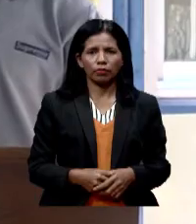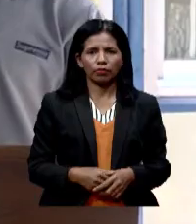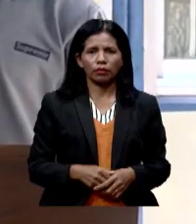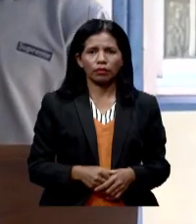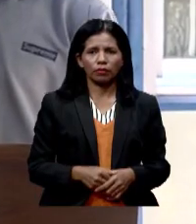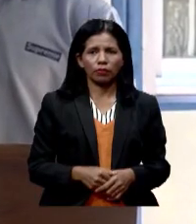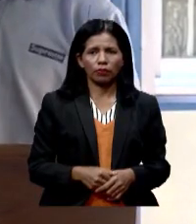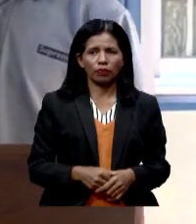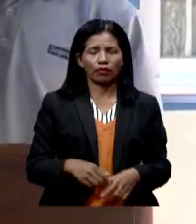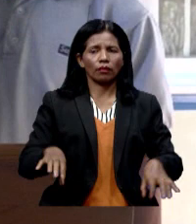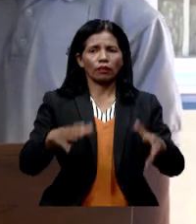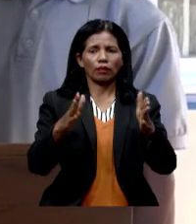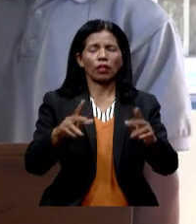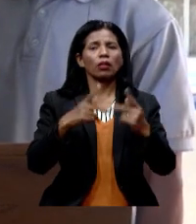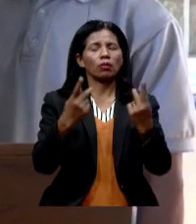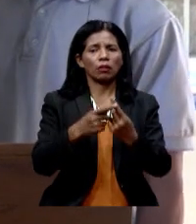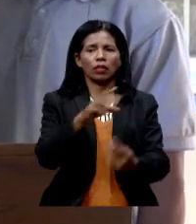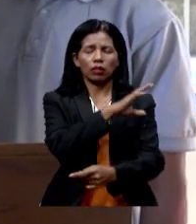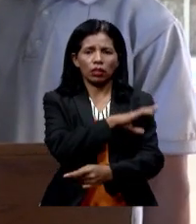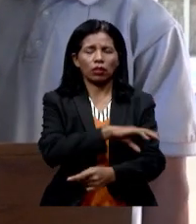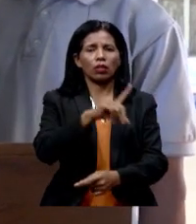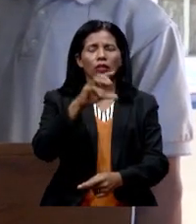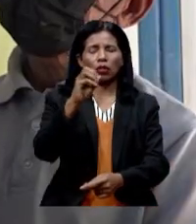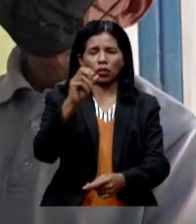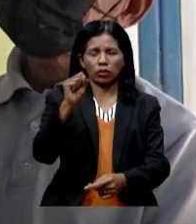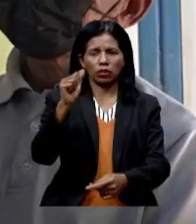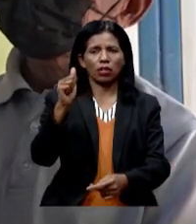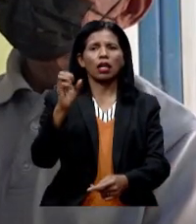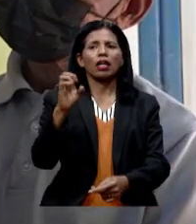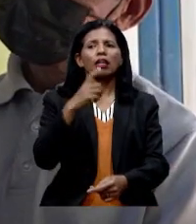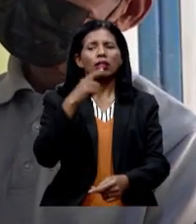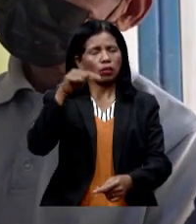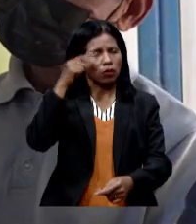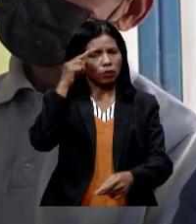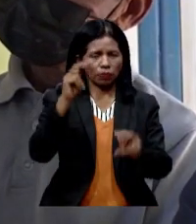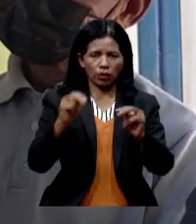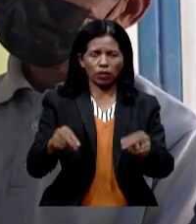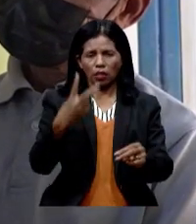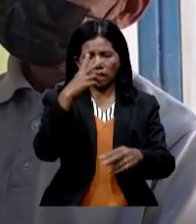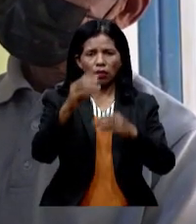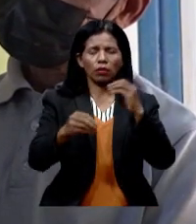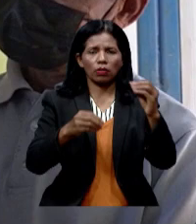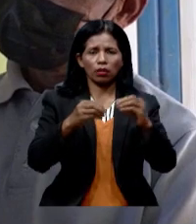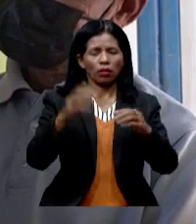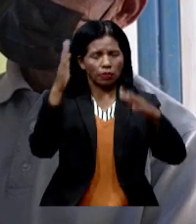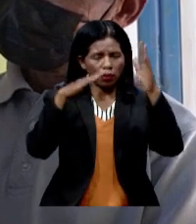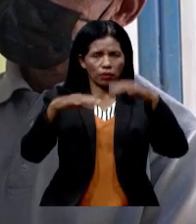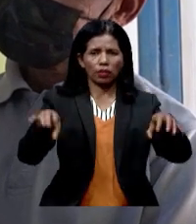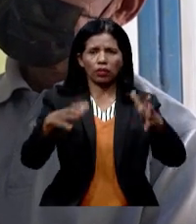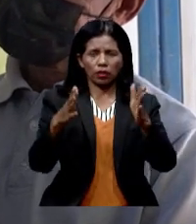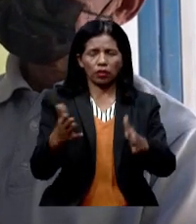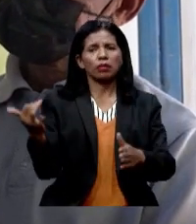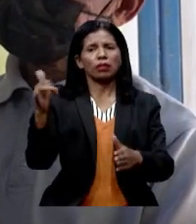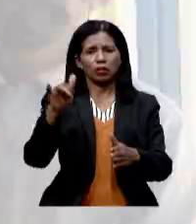Por ta voz trabalhador companhia segurança loro sae, Nuno Soares atetem, governo precisa resolver urgente problema trabalhador siran yang